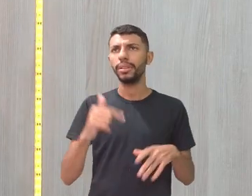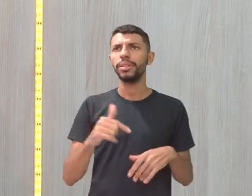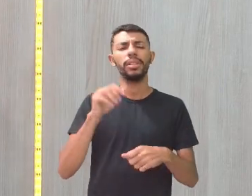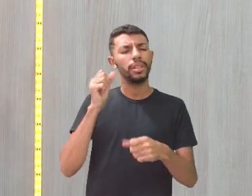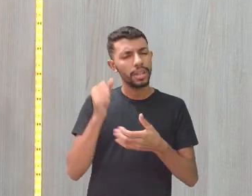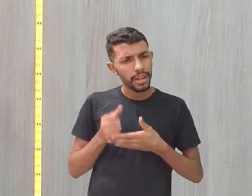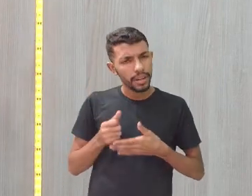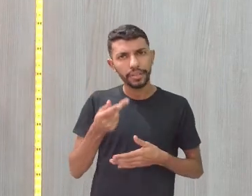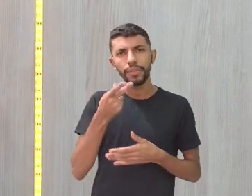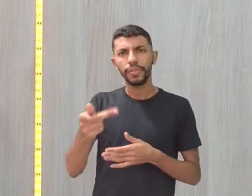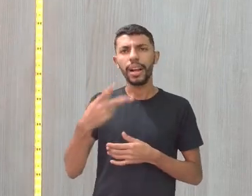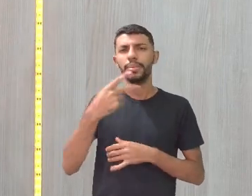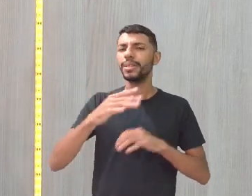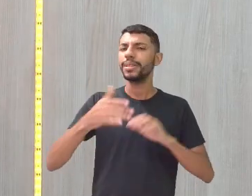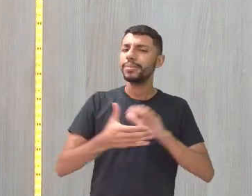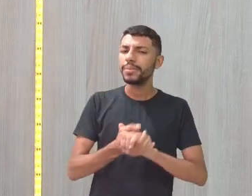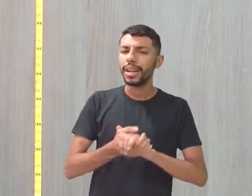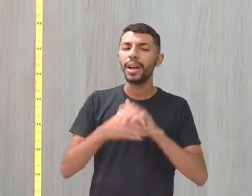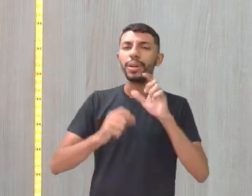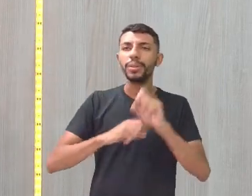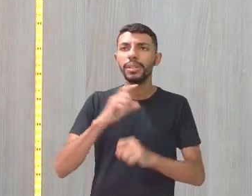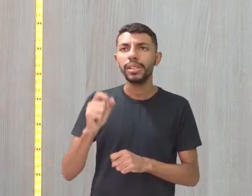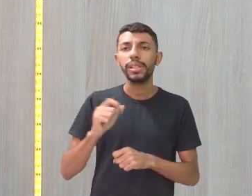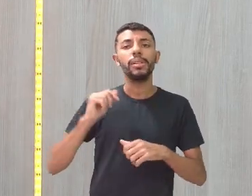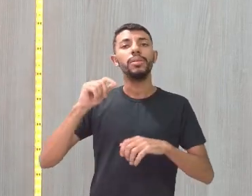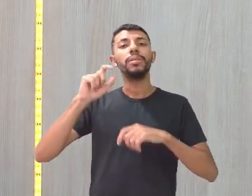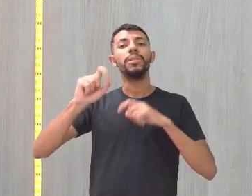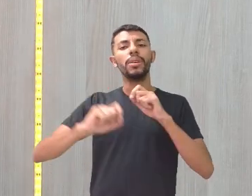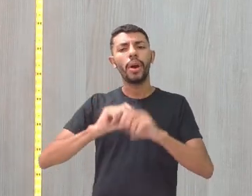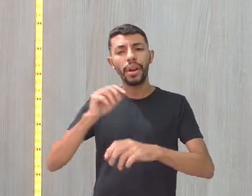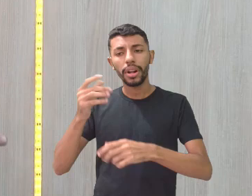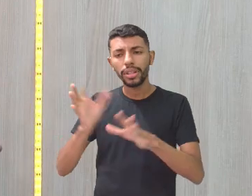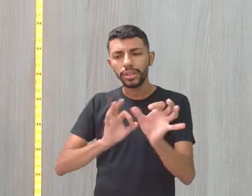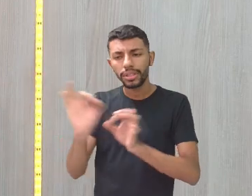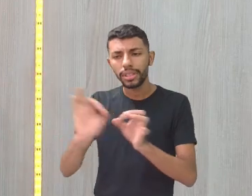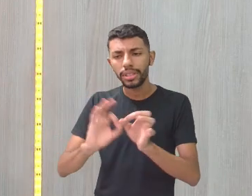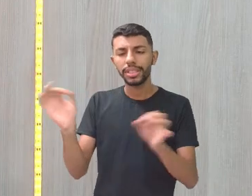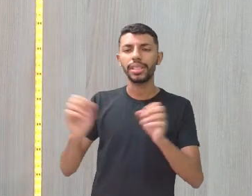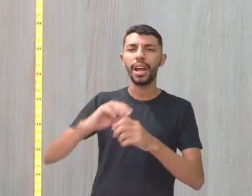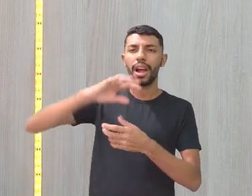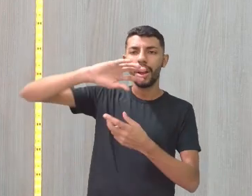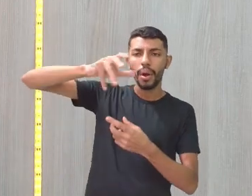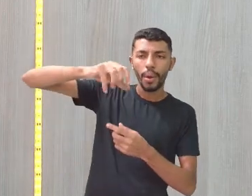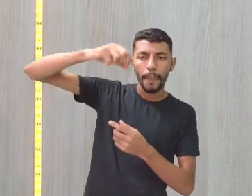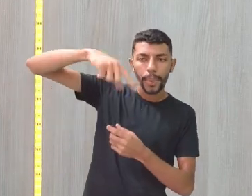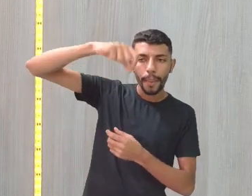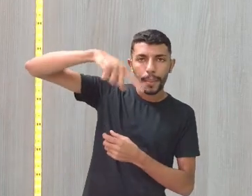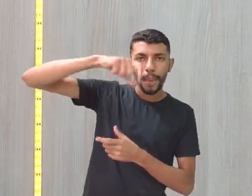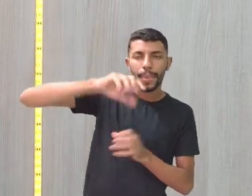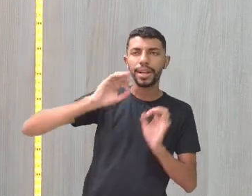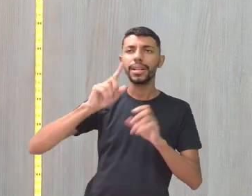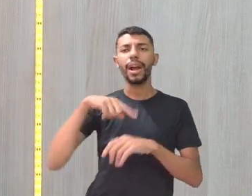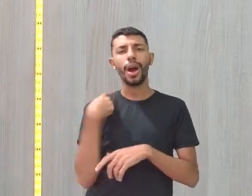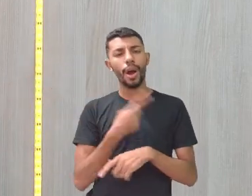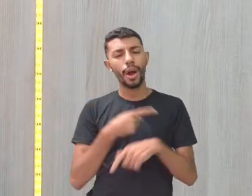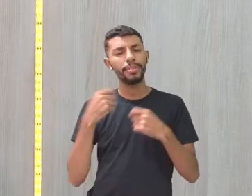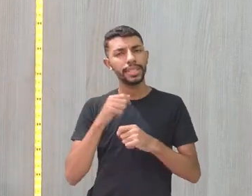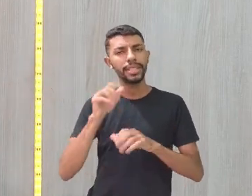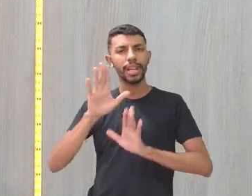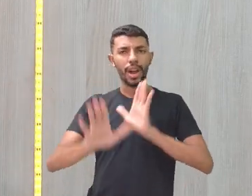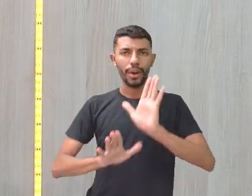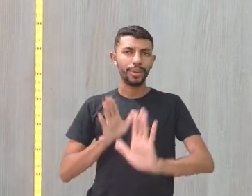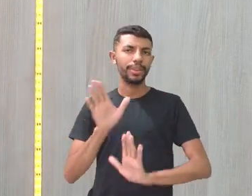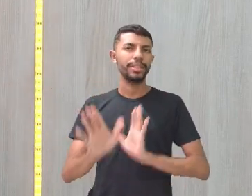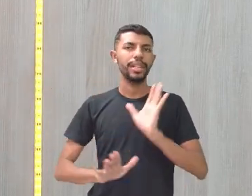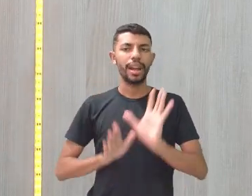aquela torneira que está lá na pia pingando. Vá, seu Zé, no armazém, compre lá uma torneira nova, porque a gente precisa ter esse cuidado com o nosso recurso